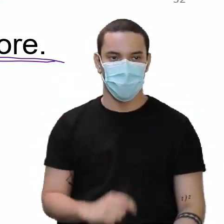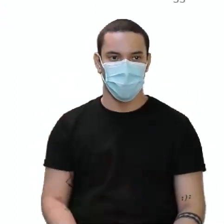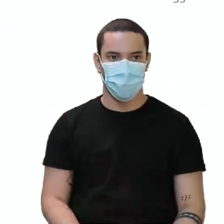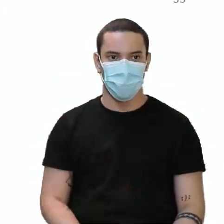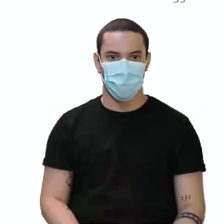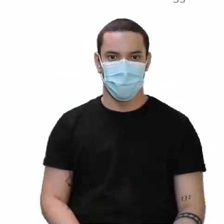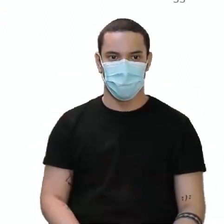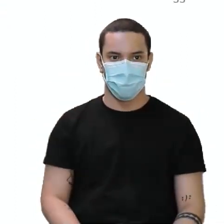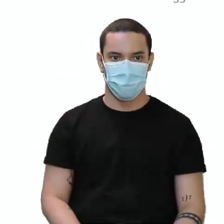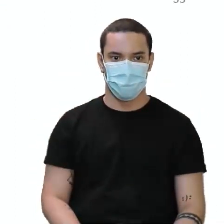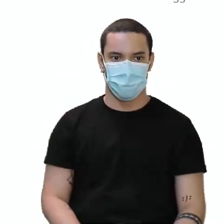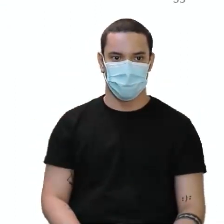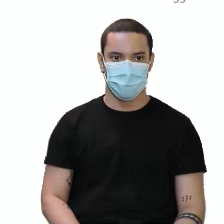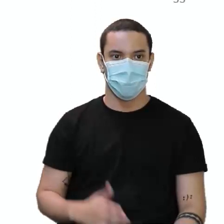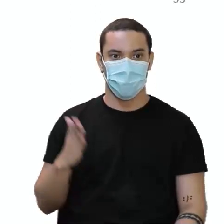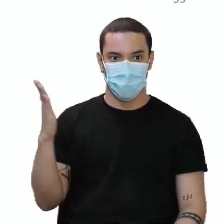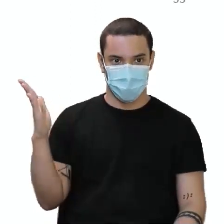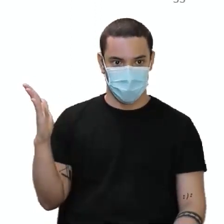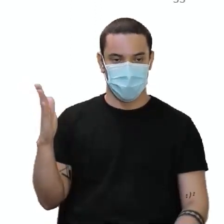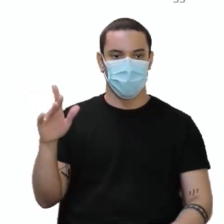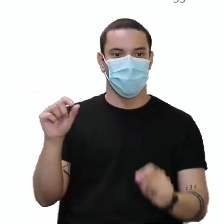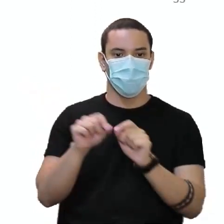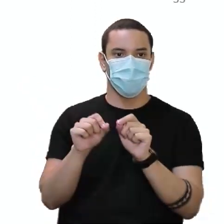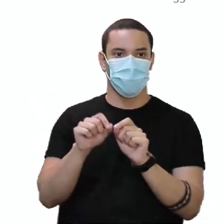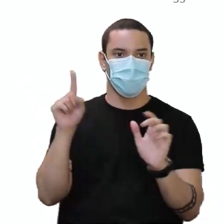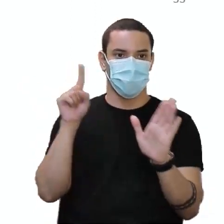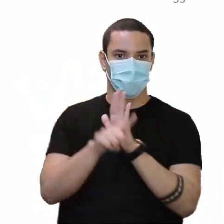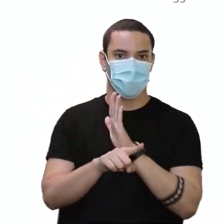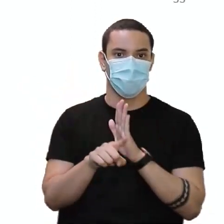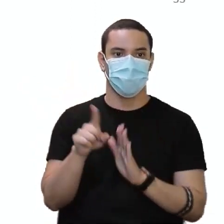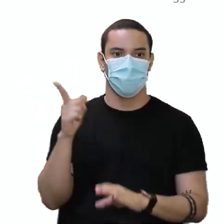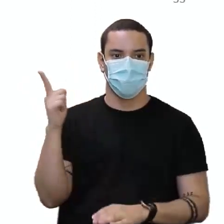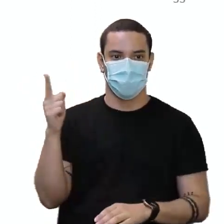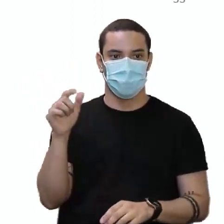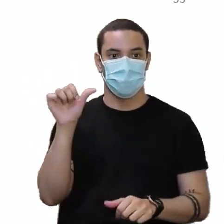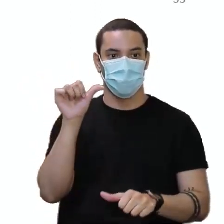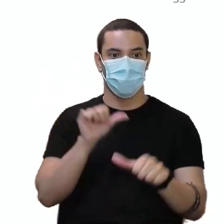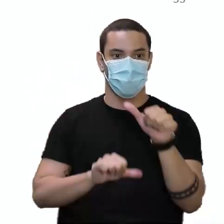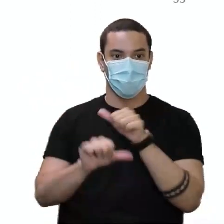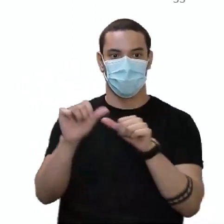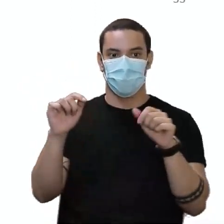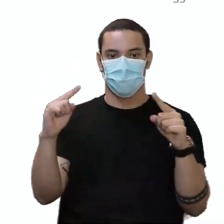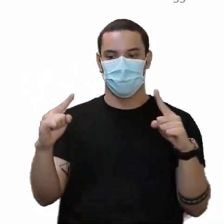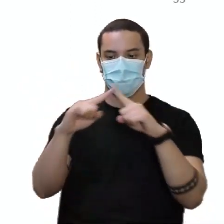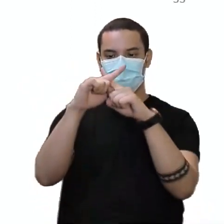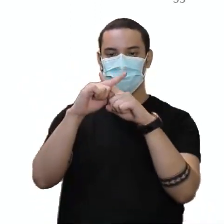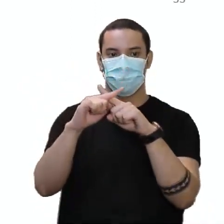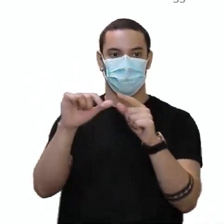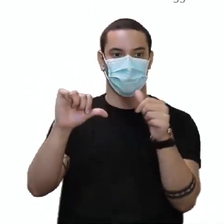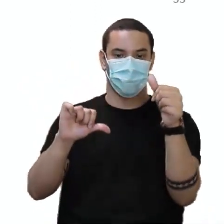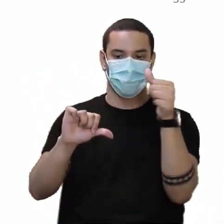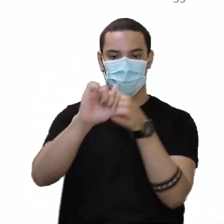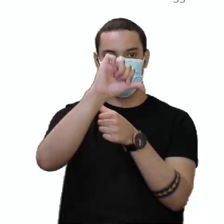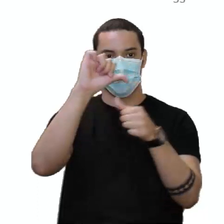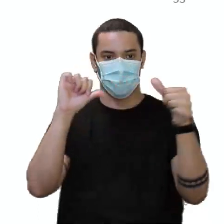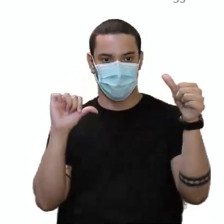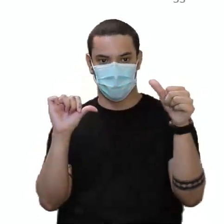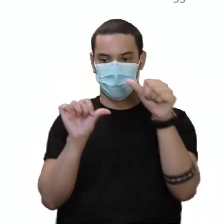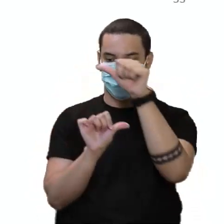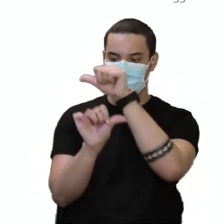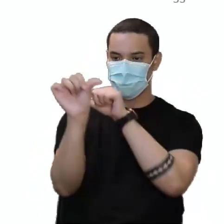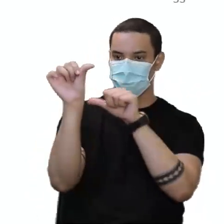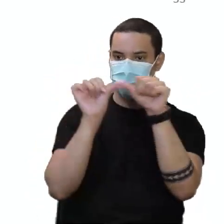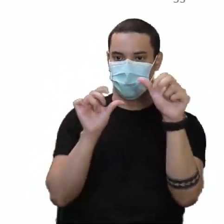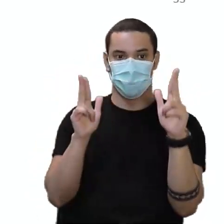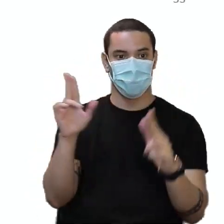tinha tido, no caso. Olha aí, formar uma pergunta, é isso aqui que você faz, ó. Você troca o regular não, o auxiliar